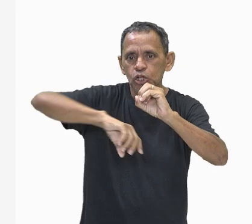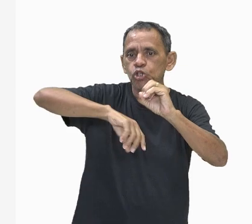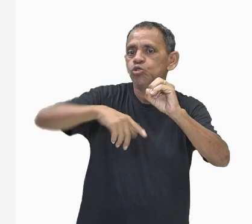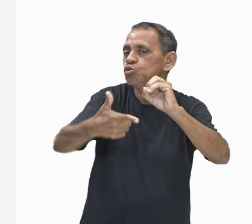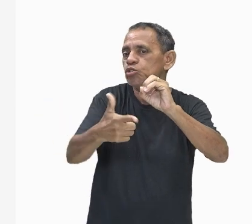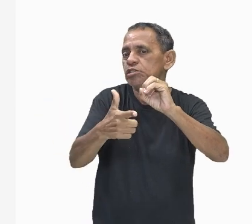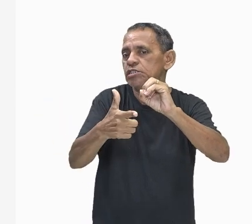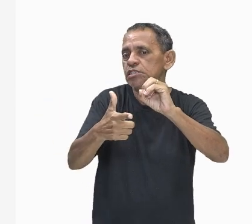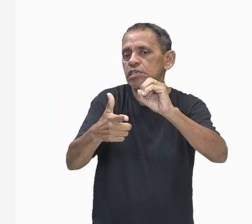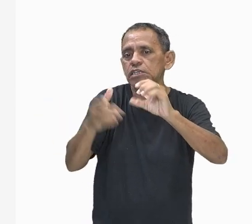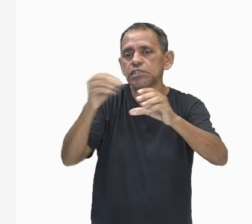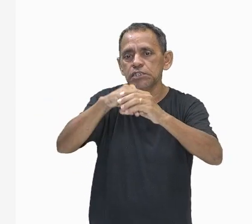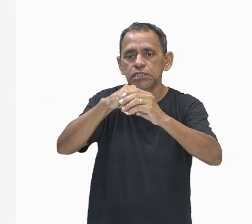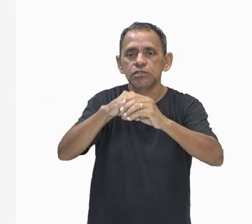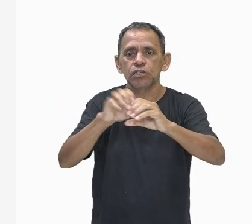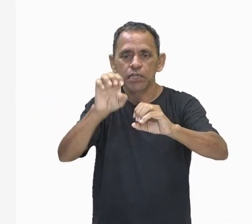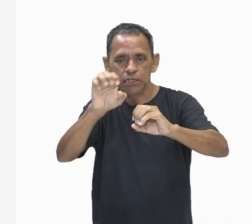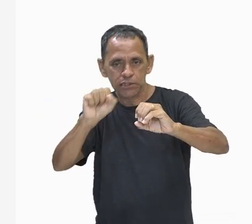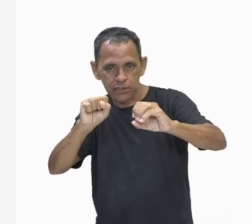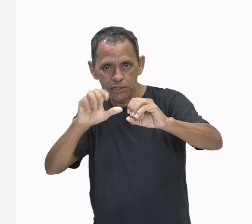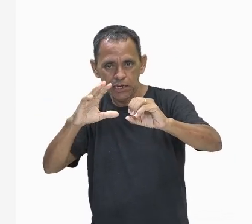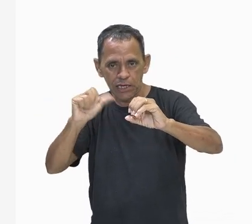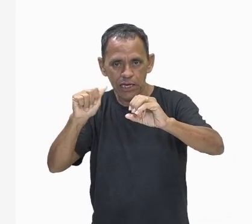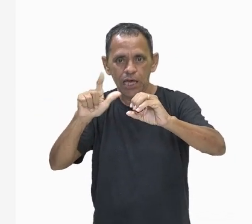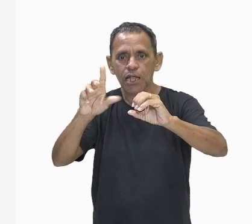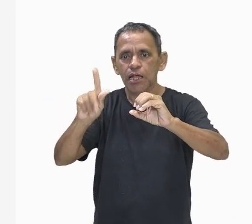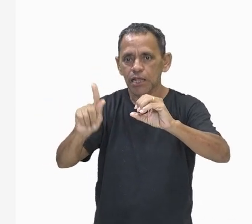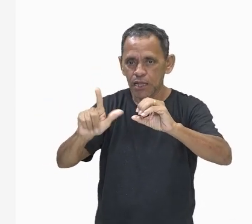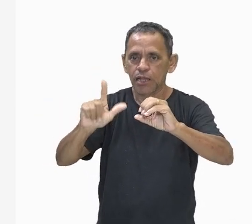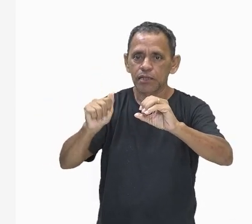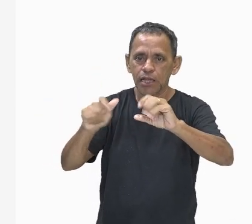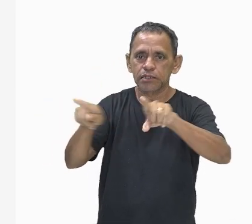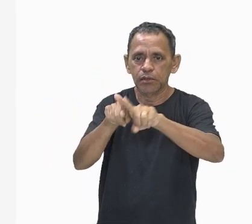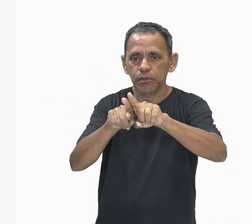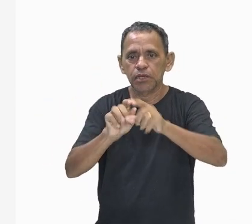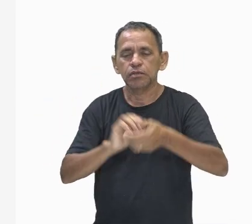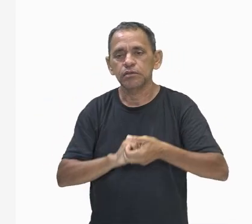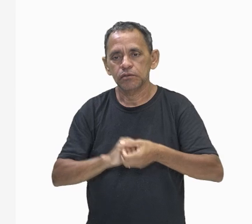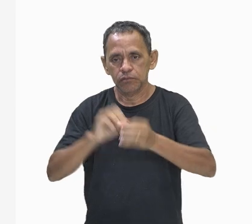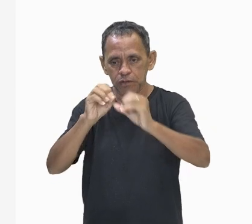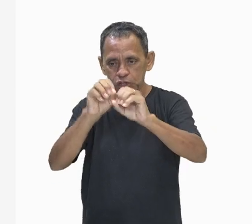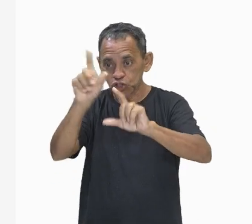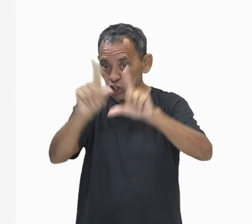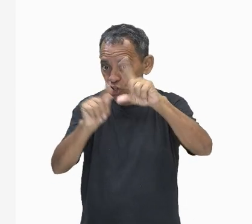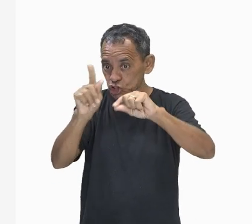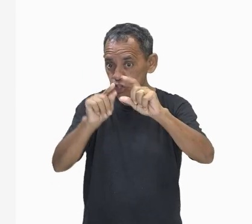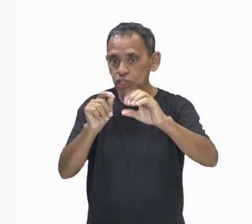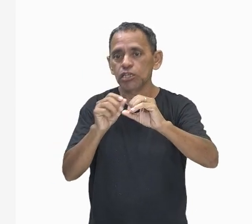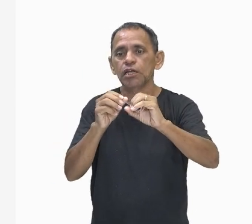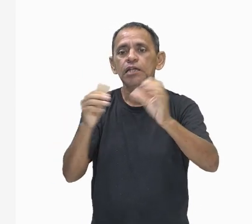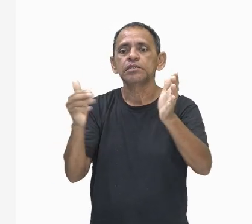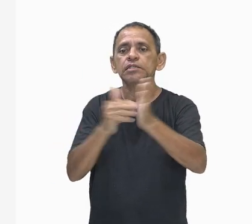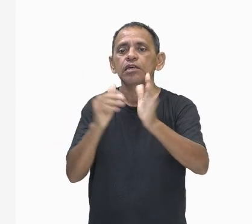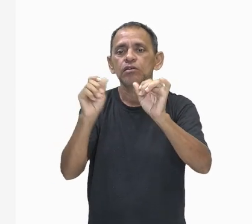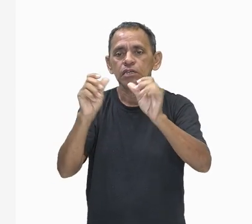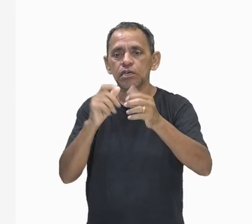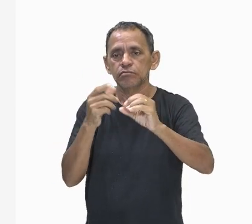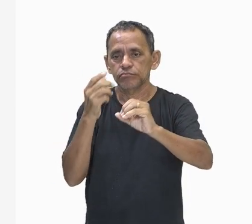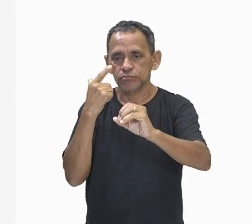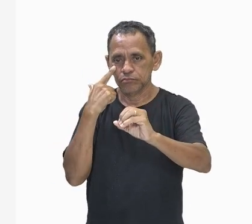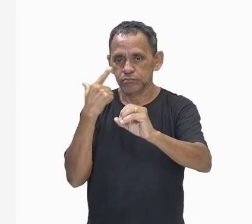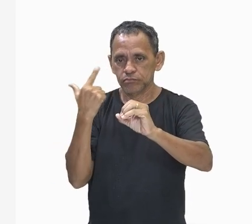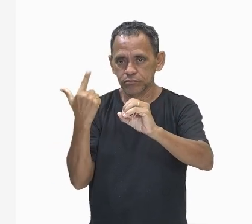reta SH, ou seja, que vai da estrela até essa extremidade aqui, ó, esse é o segmento de reta